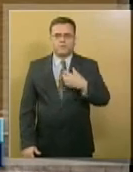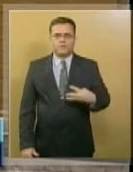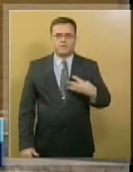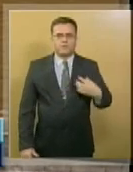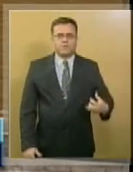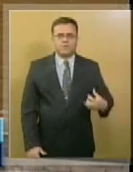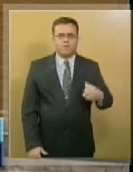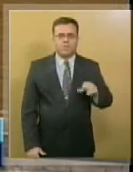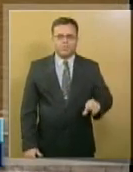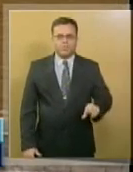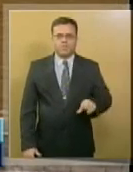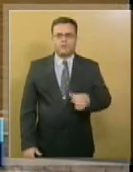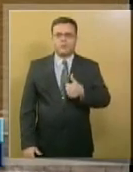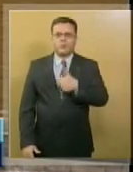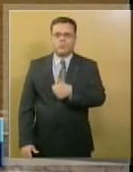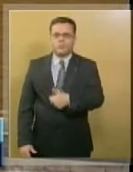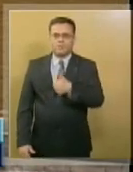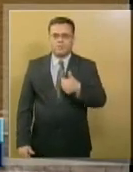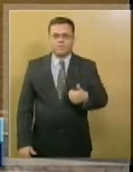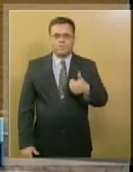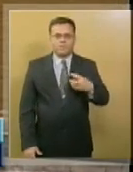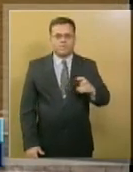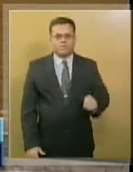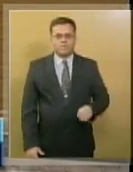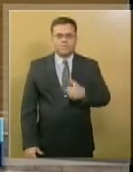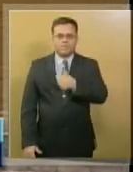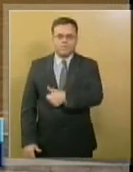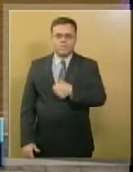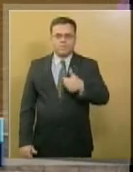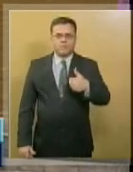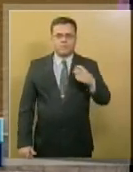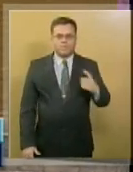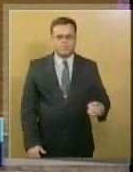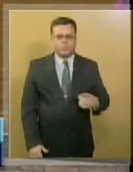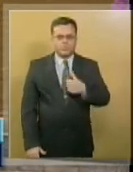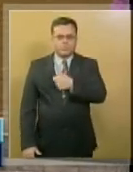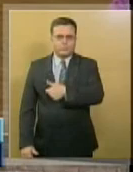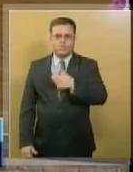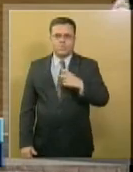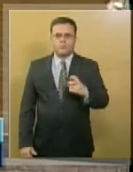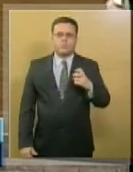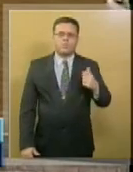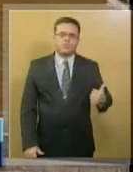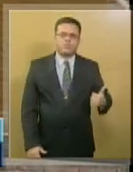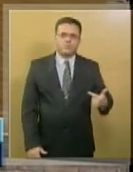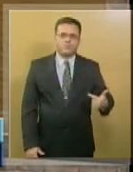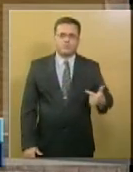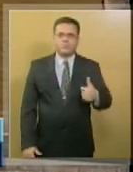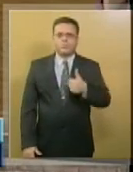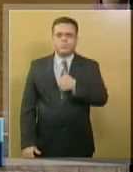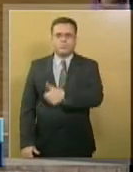1148, 1149, 1150, 1151, 1152,